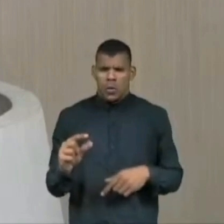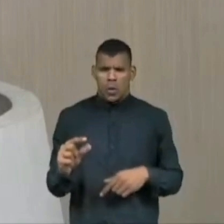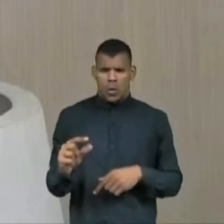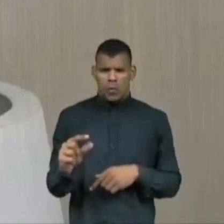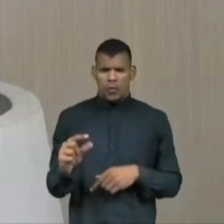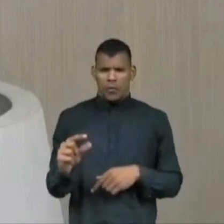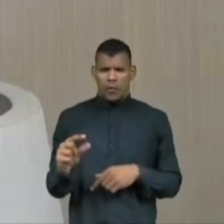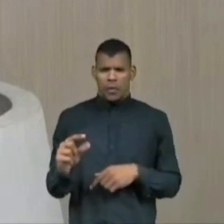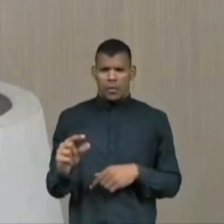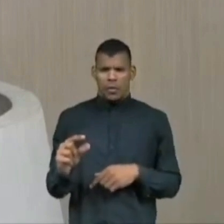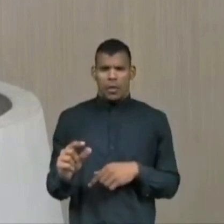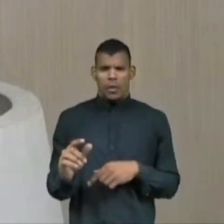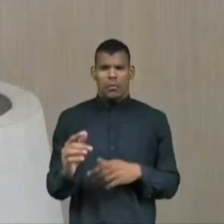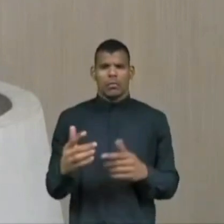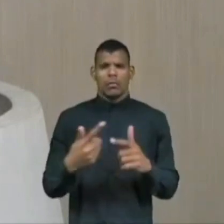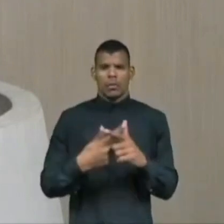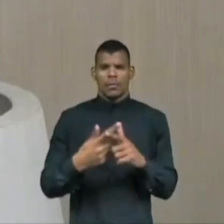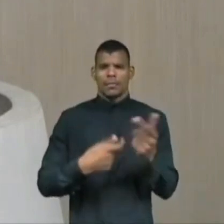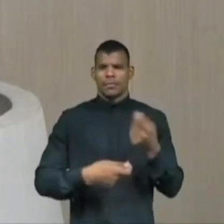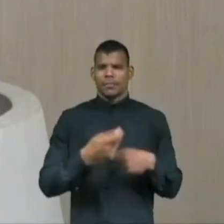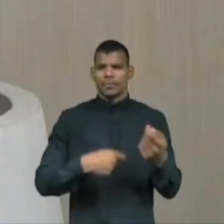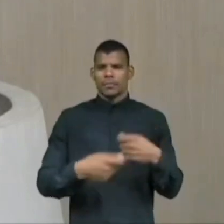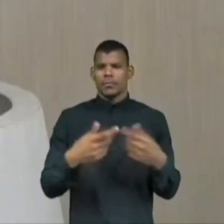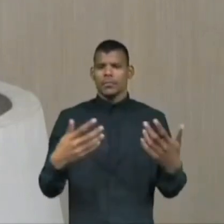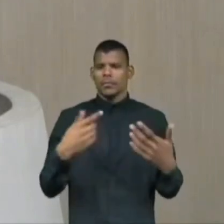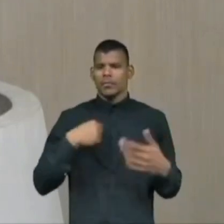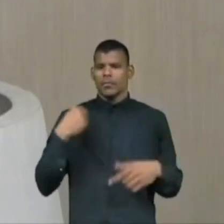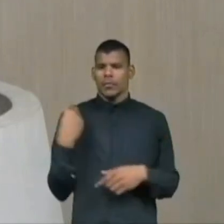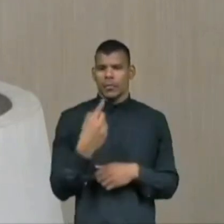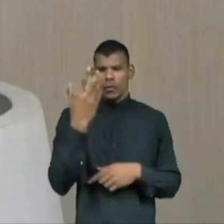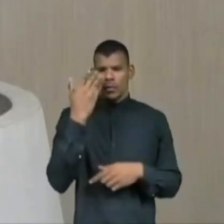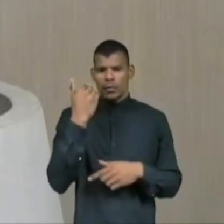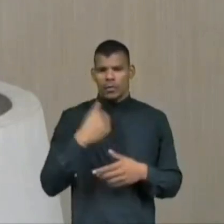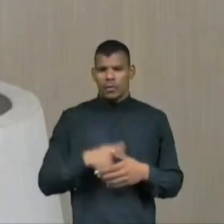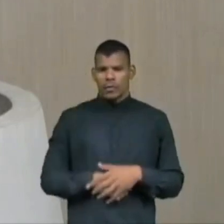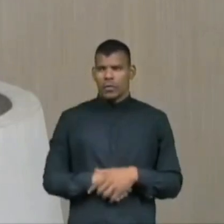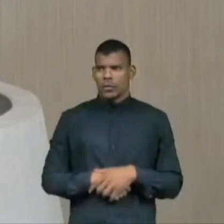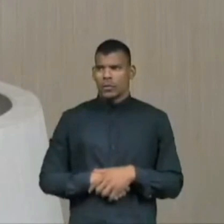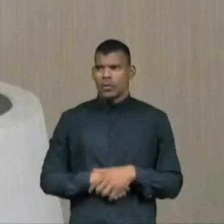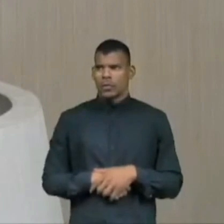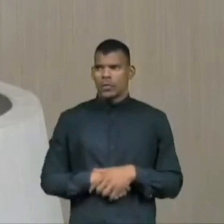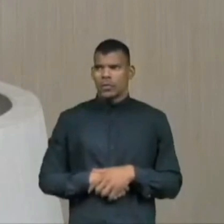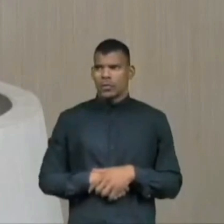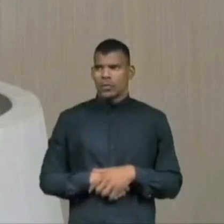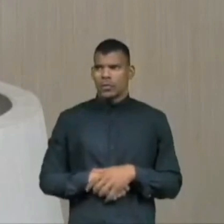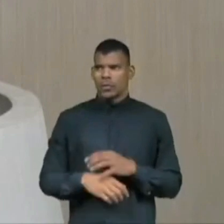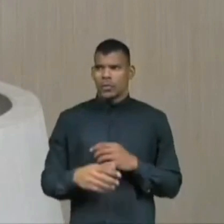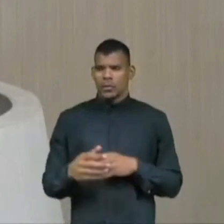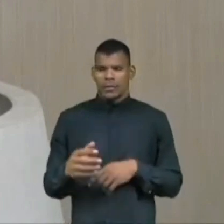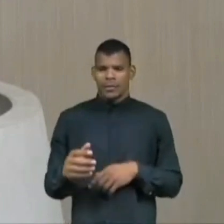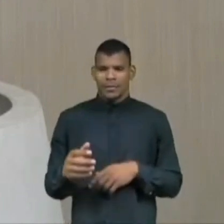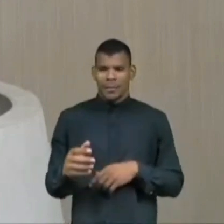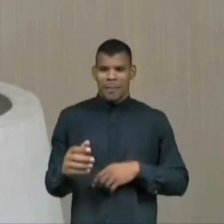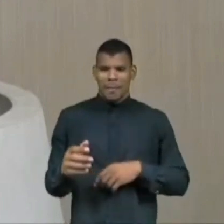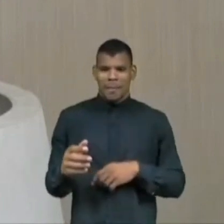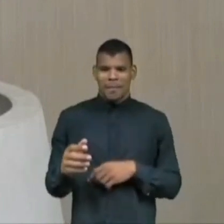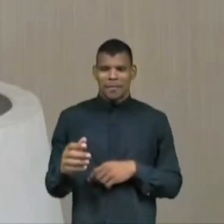problema econômico, onde todos nós sabemos que o mundo ainda não voltou ao normal com os seus